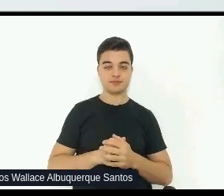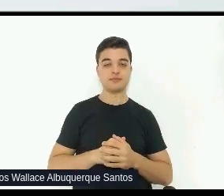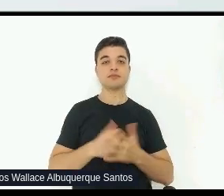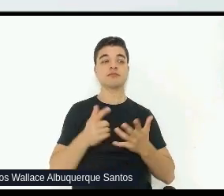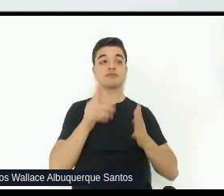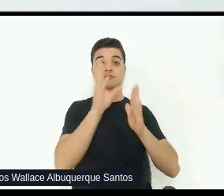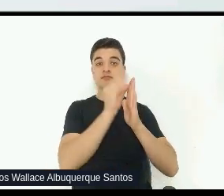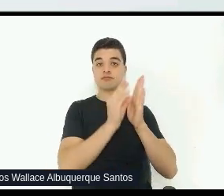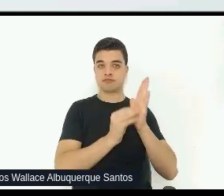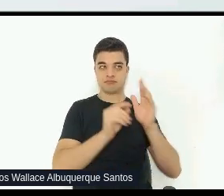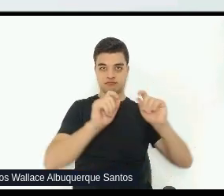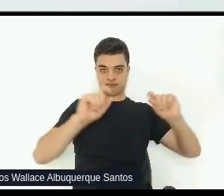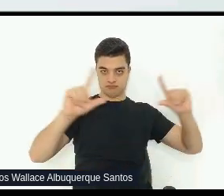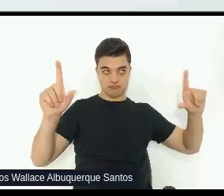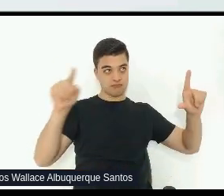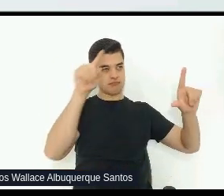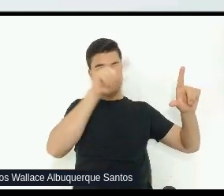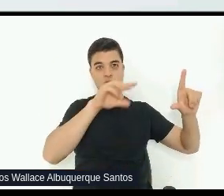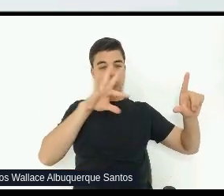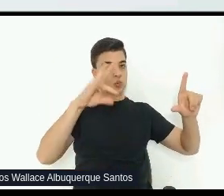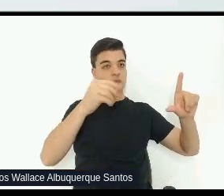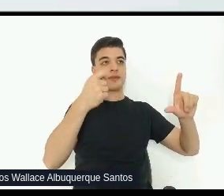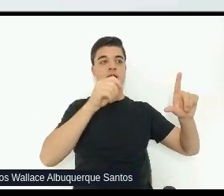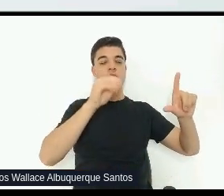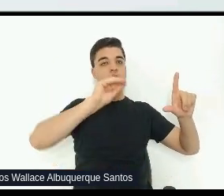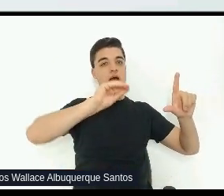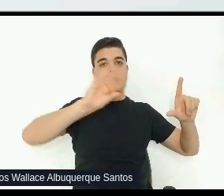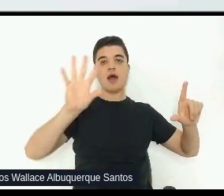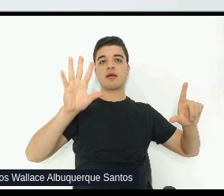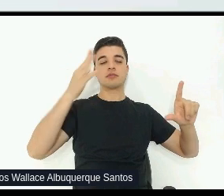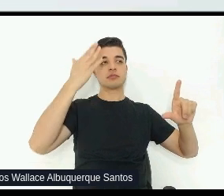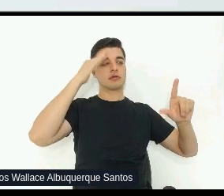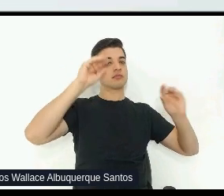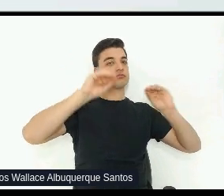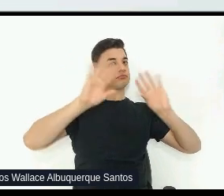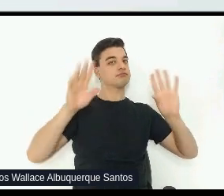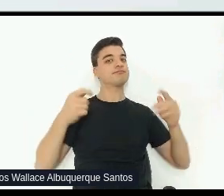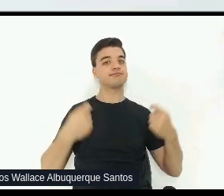facilmente lido e compreendido pelos usuários. Então, quando a gente for